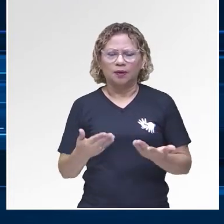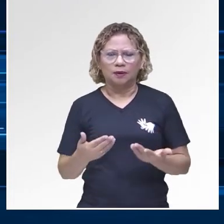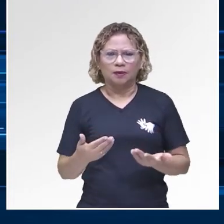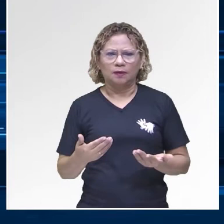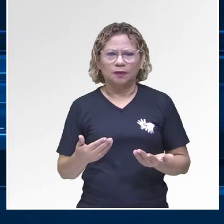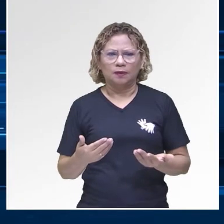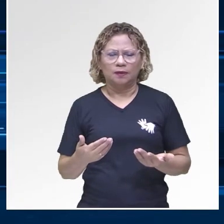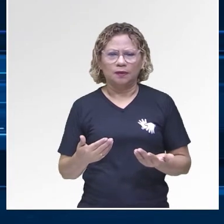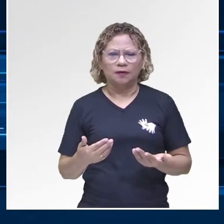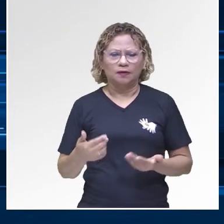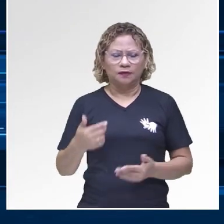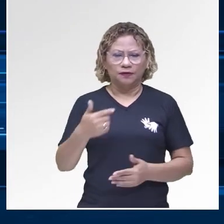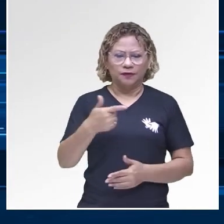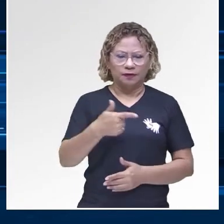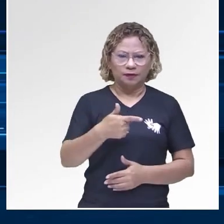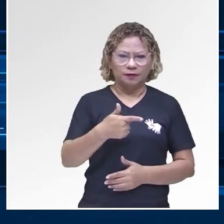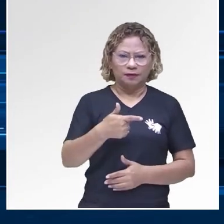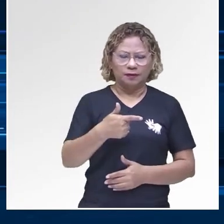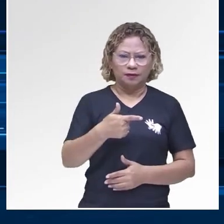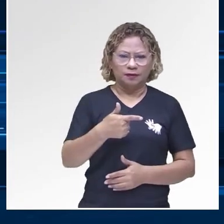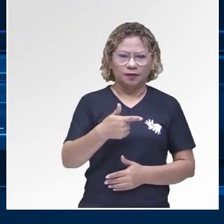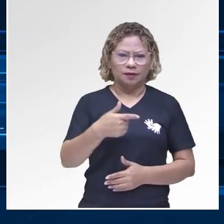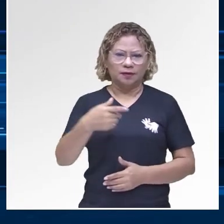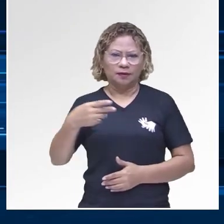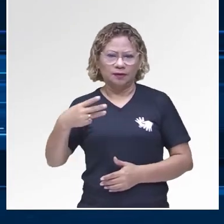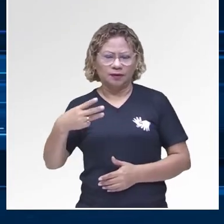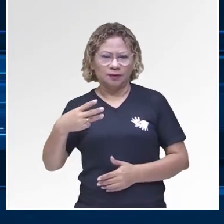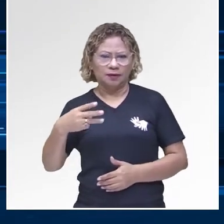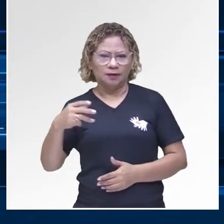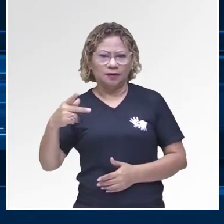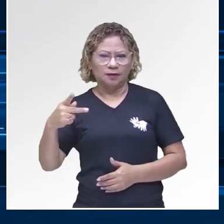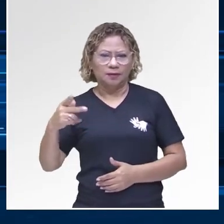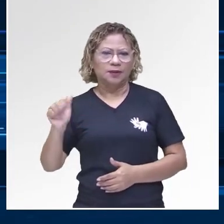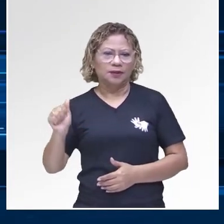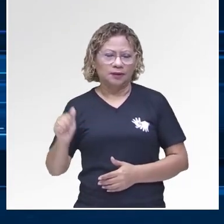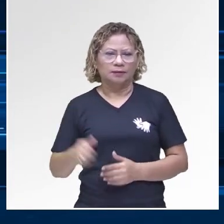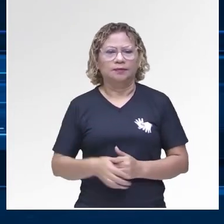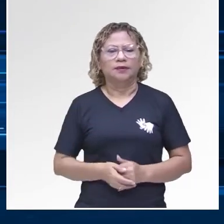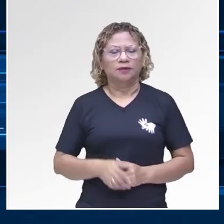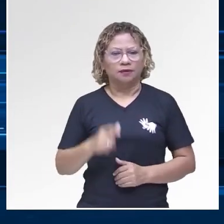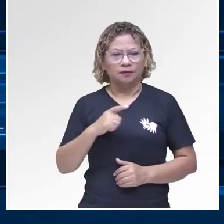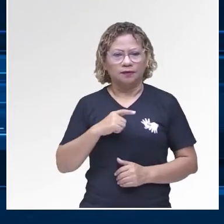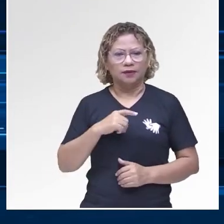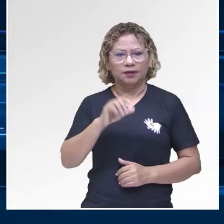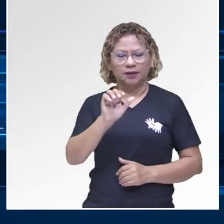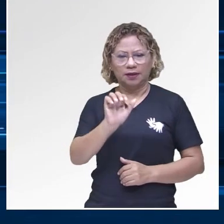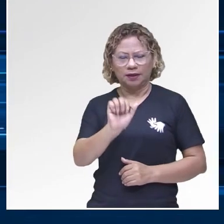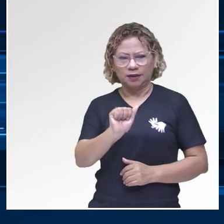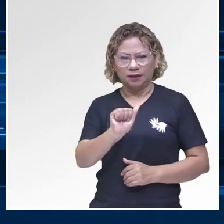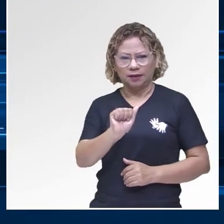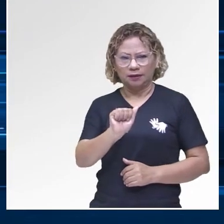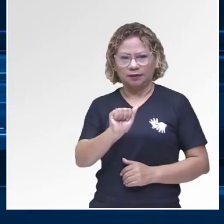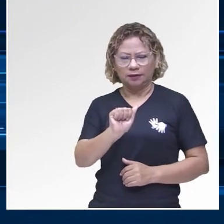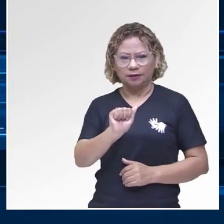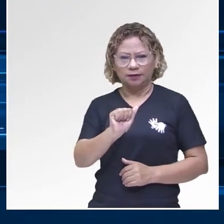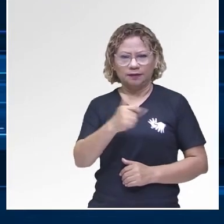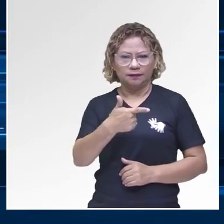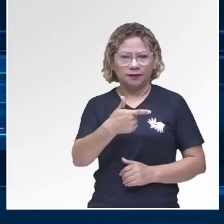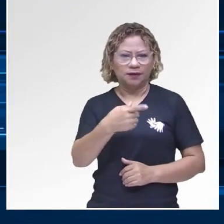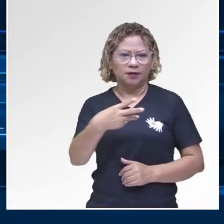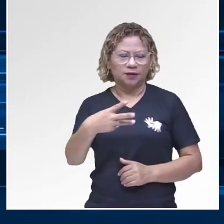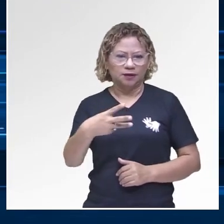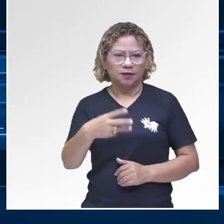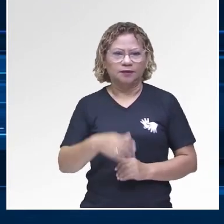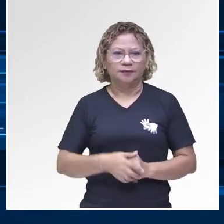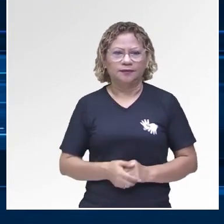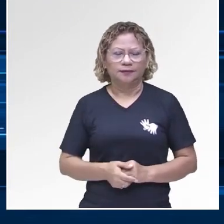esse 23º termo aqui vai ficar no lugar do N, ó. Então, eu vou ter o A índice 23. Quem vai